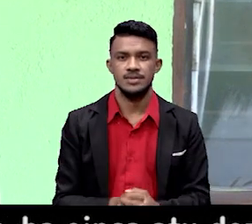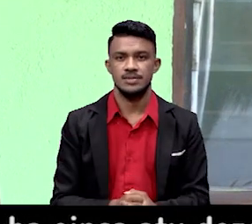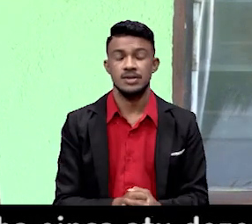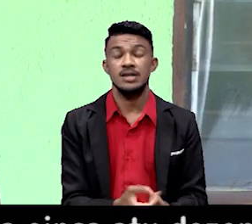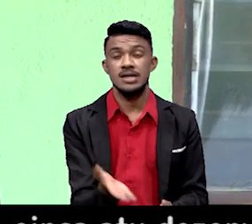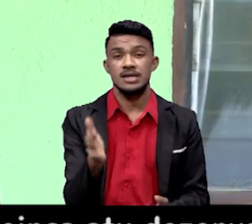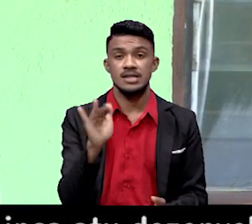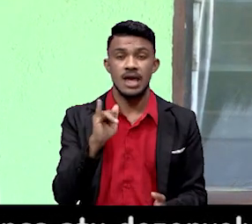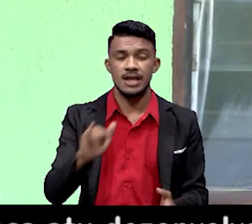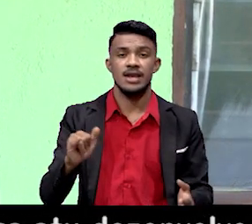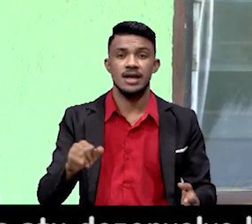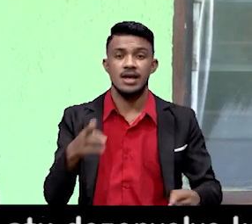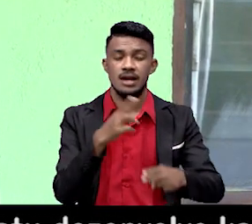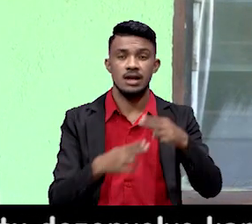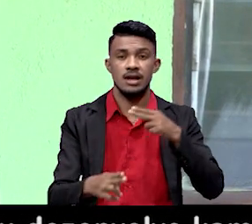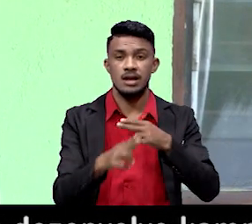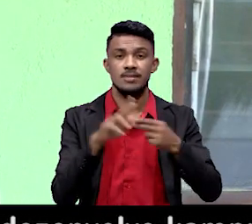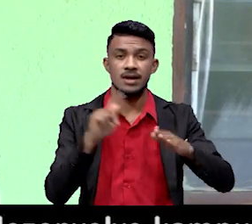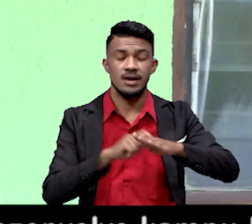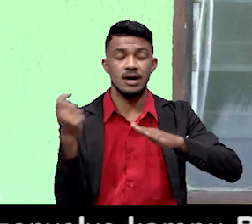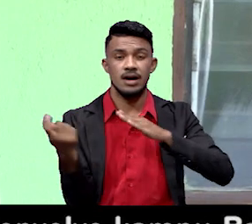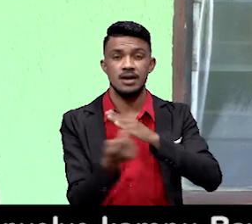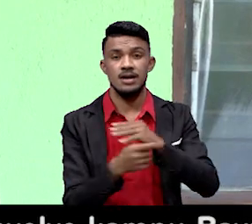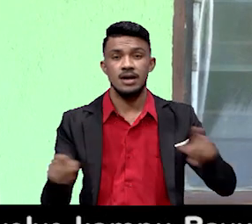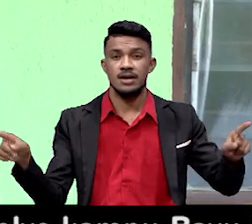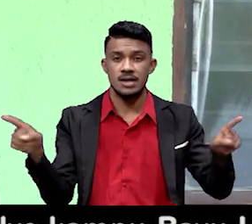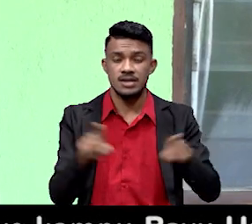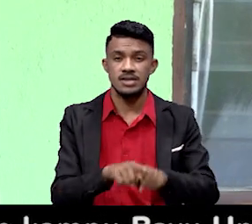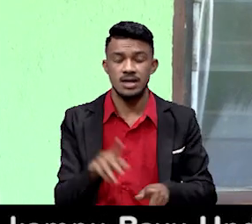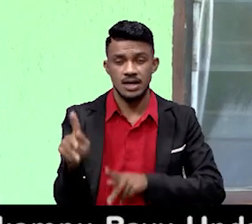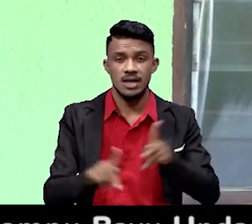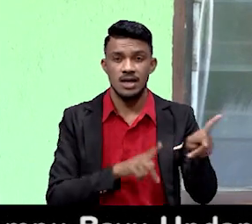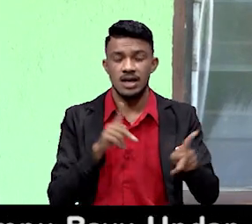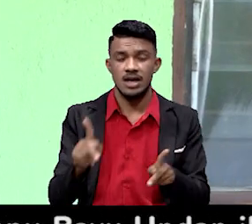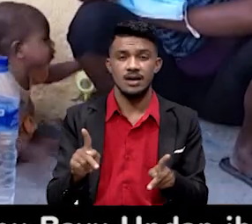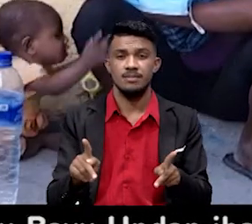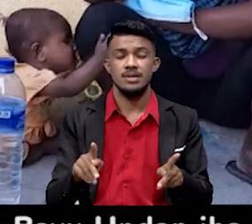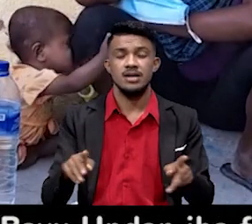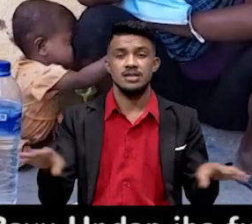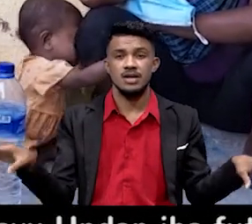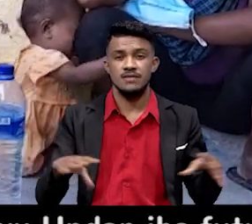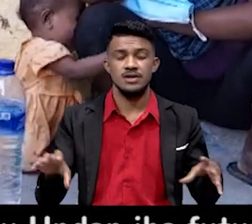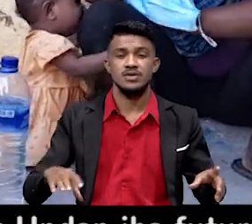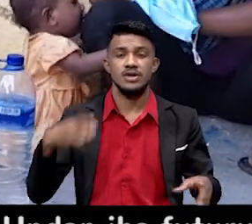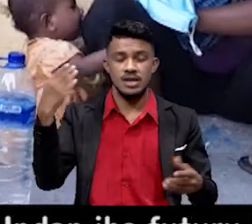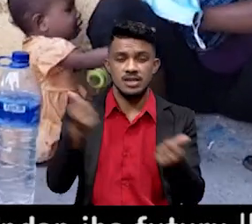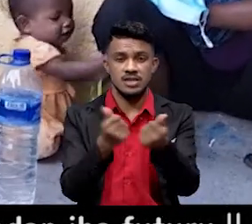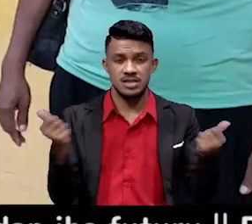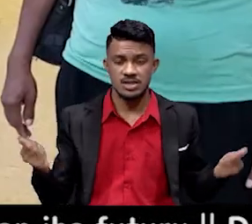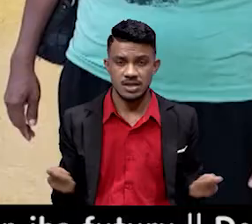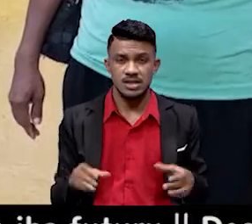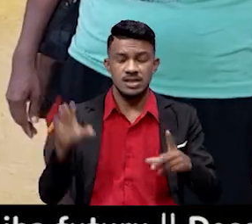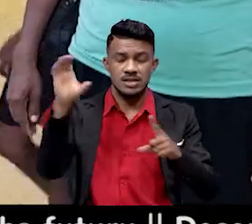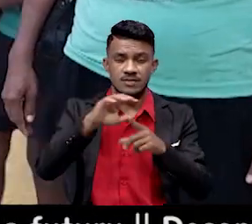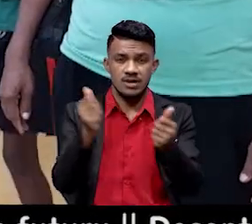sira ni liman ain hanesan autoridade local nebe ke kikliu iha baze sefi aldeia sefi suku itamos iha tano na